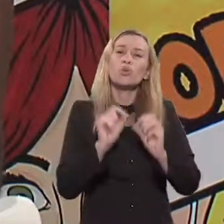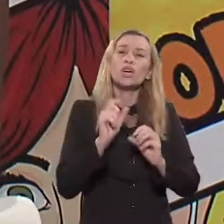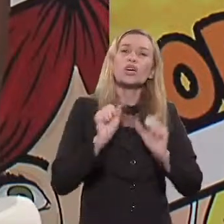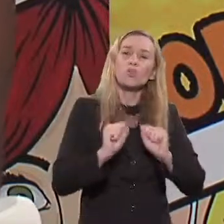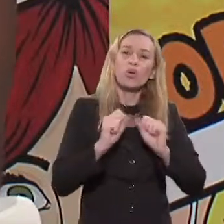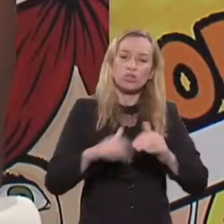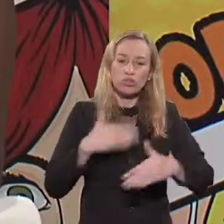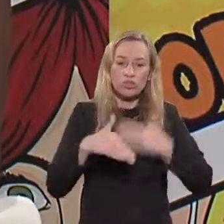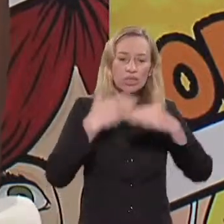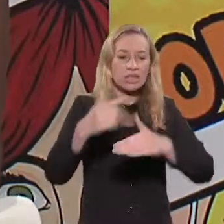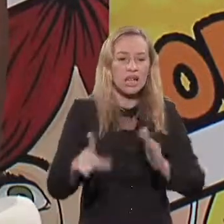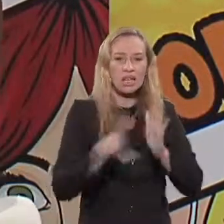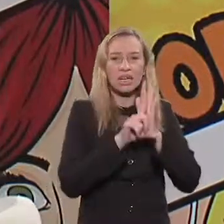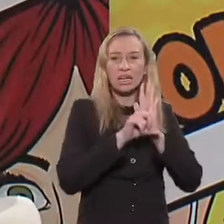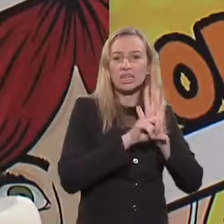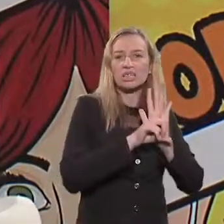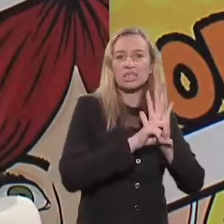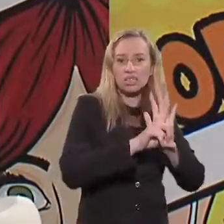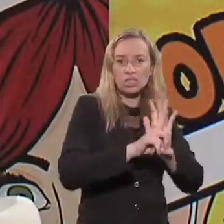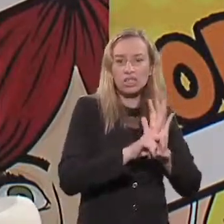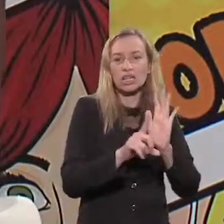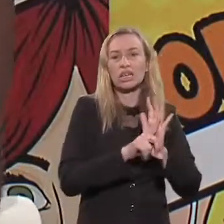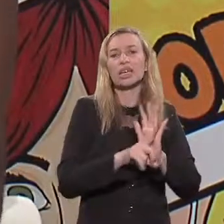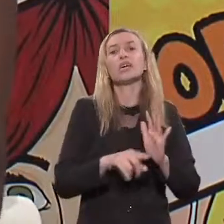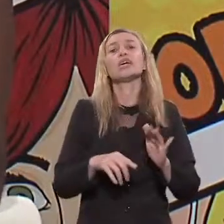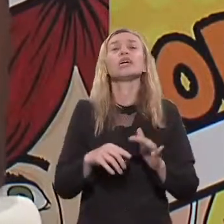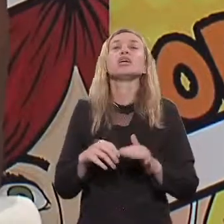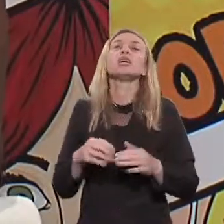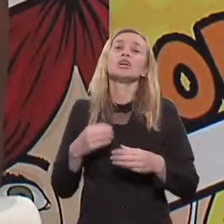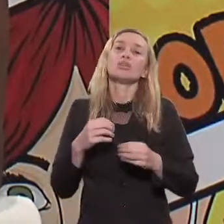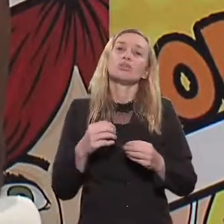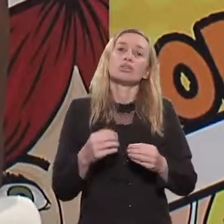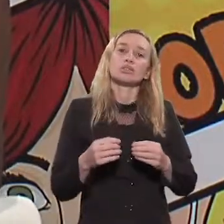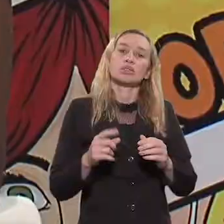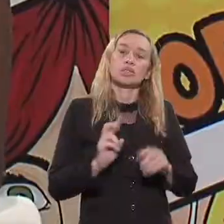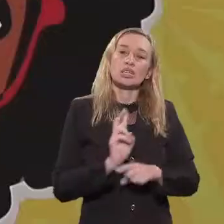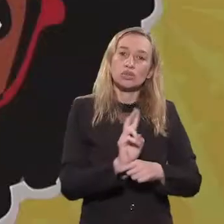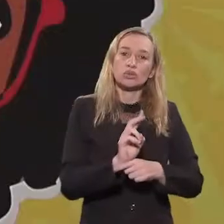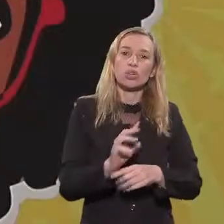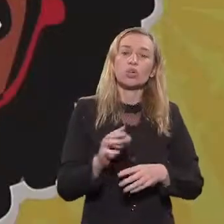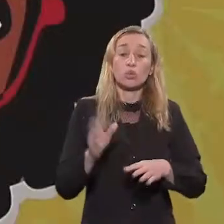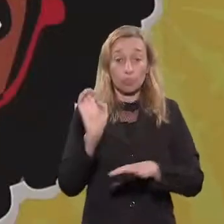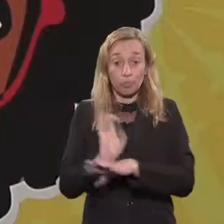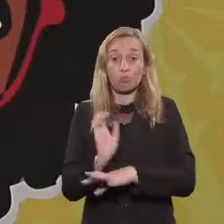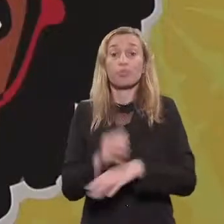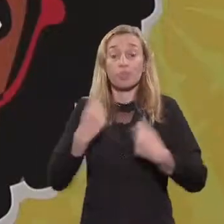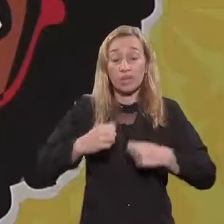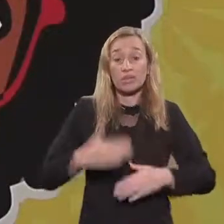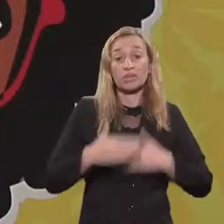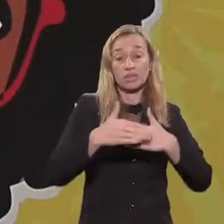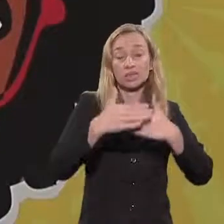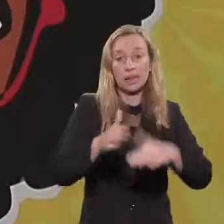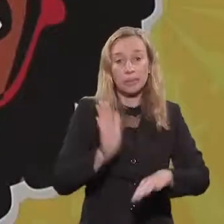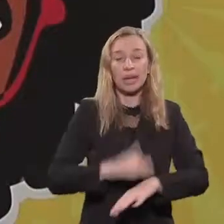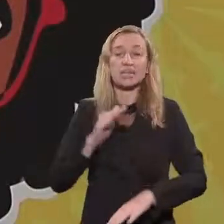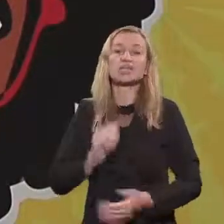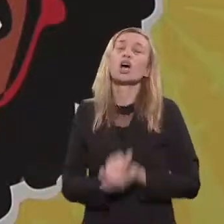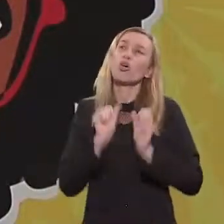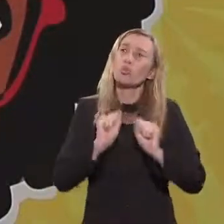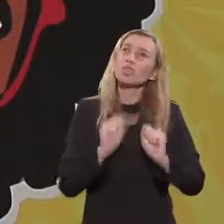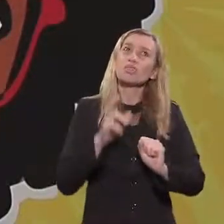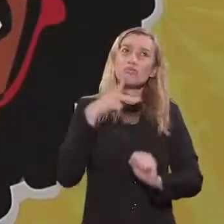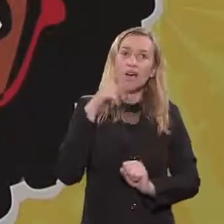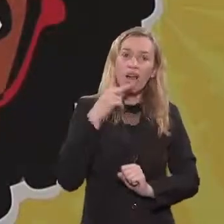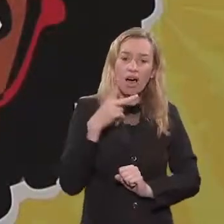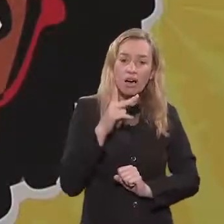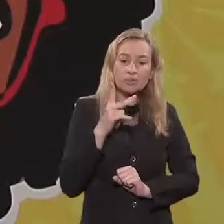gente pode avançar em legislação, no atendimento? O que a gente está precisando, deputado? O Estado precisa avançar muito. Eu acho que eu